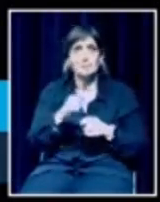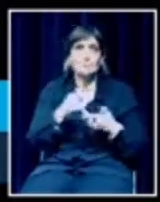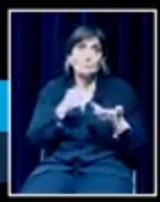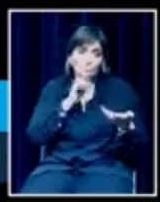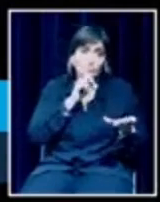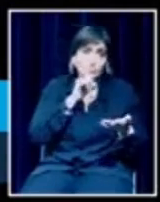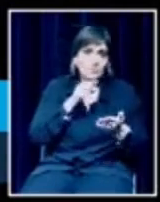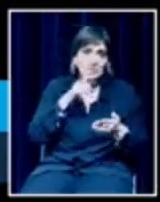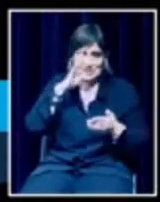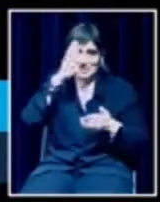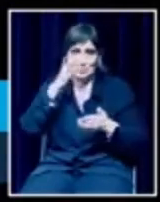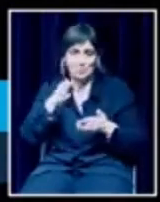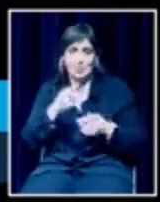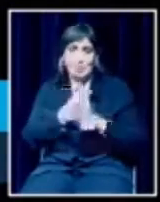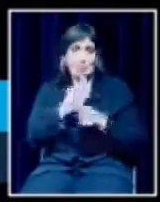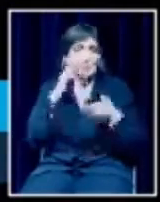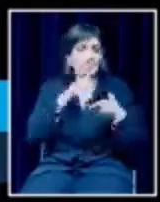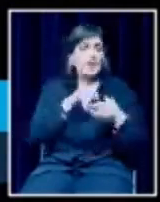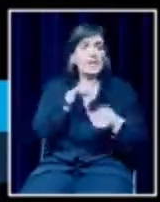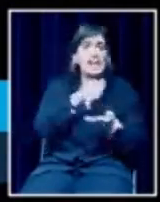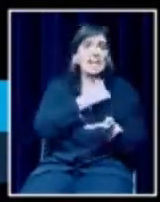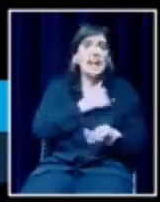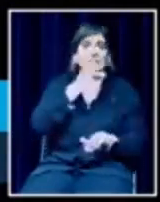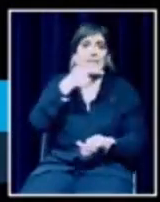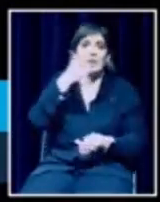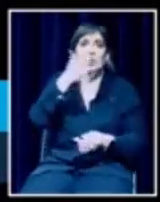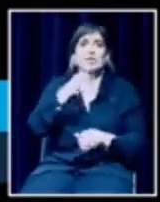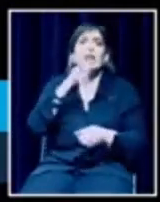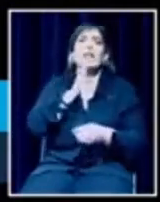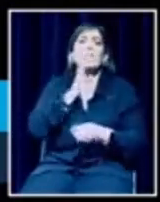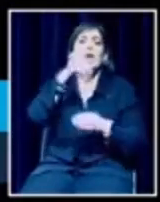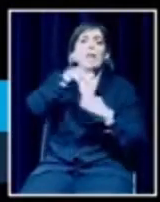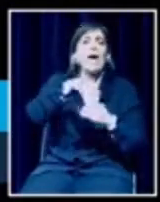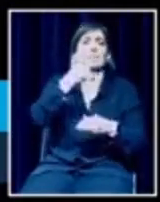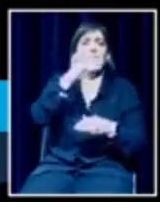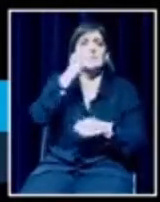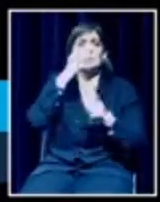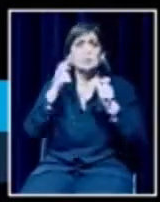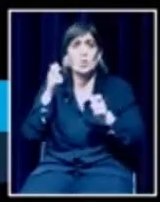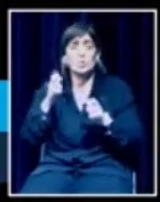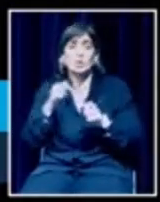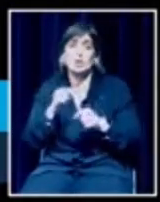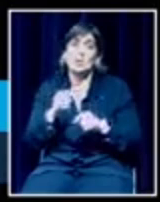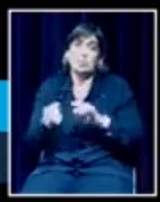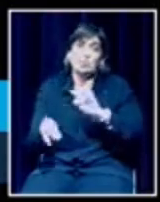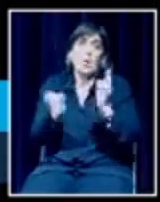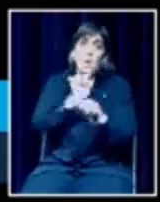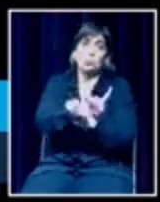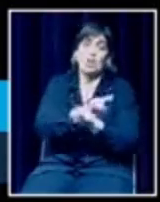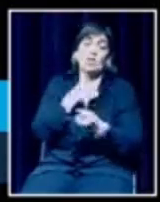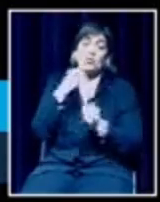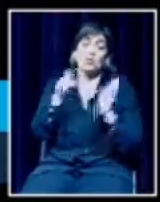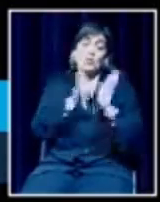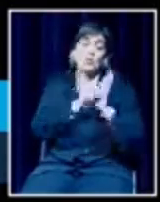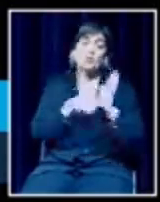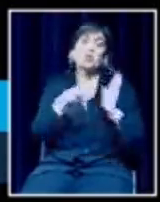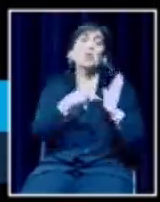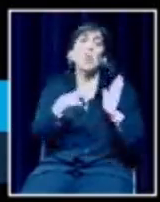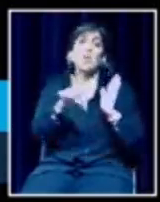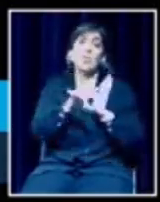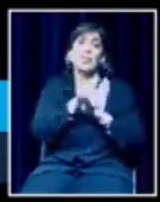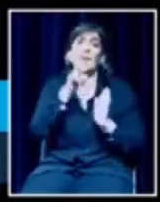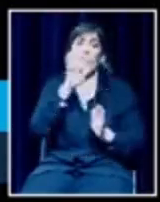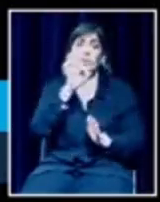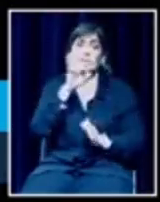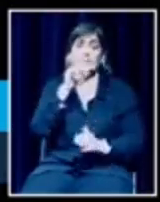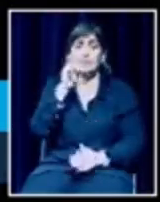saber que no imóvel x que é um T2 vivem 20 pessoas em contradição ao que diz o artigo 9º da Lei 83